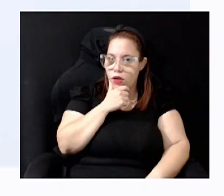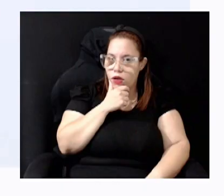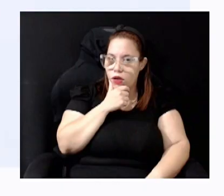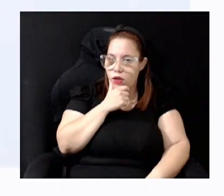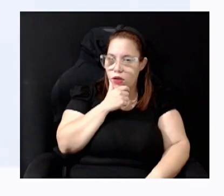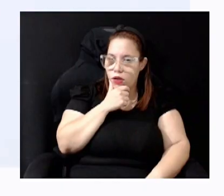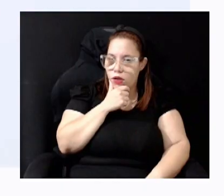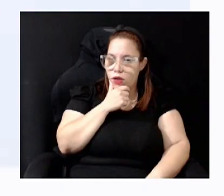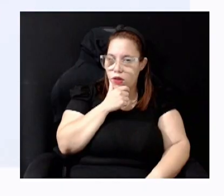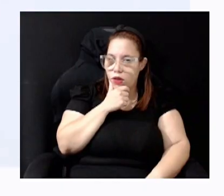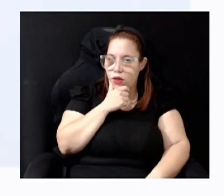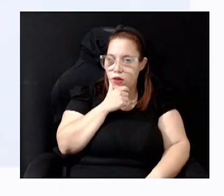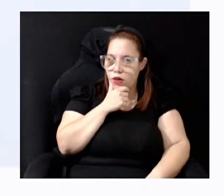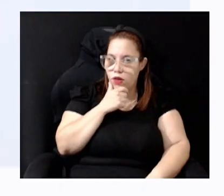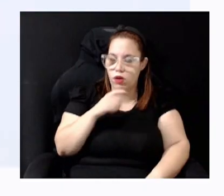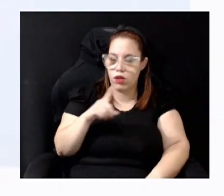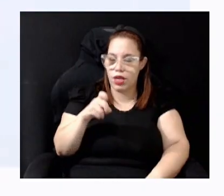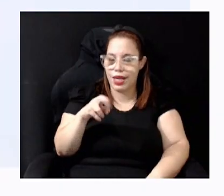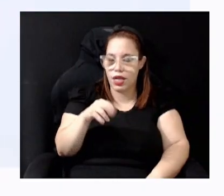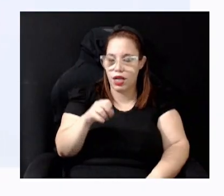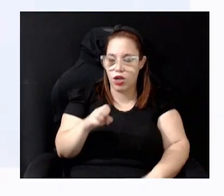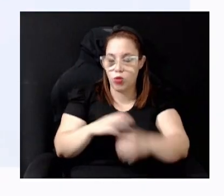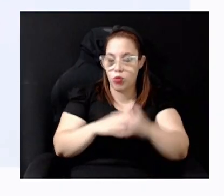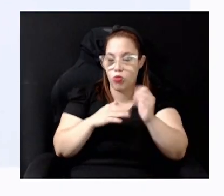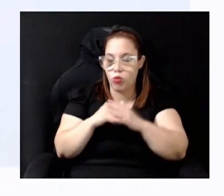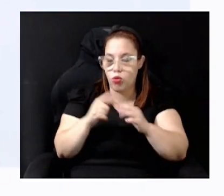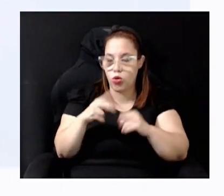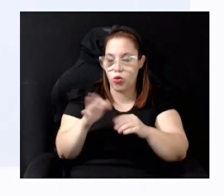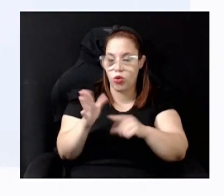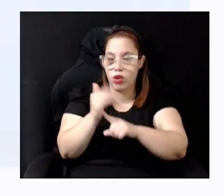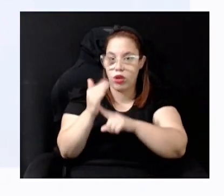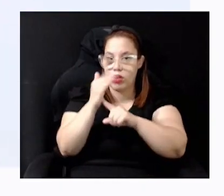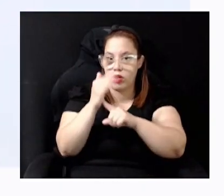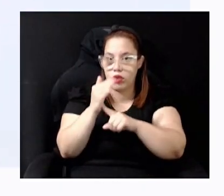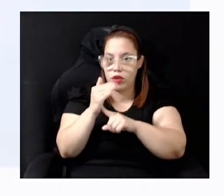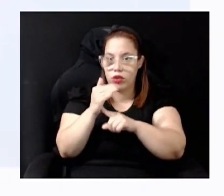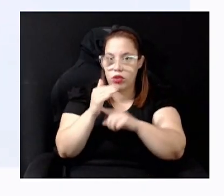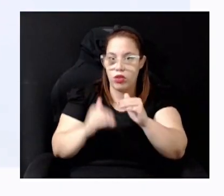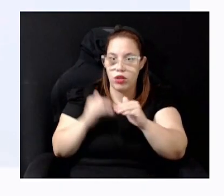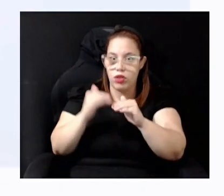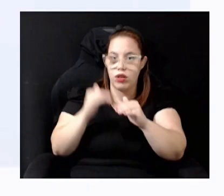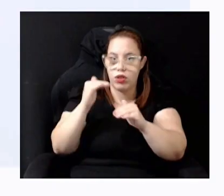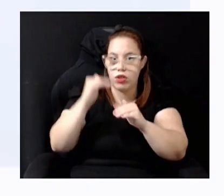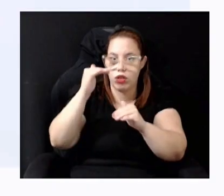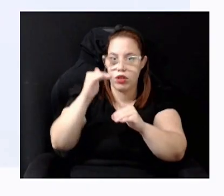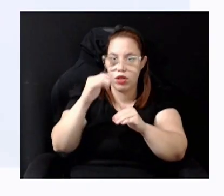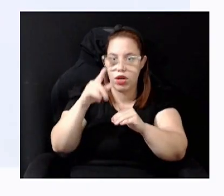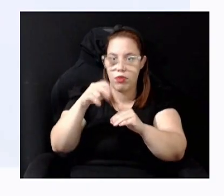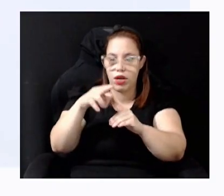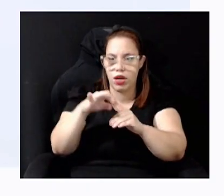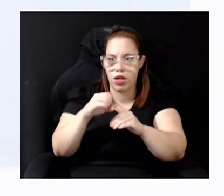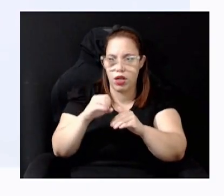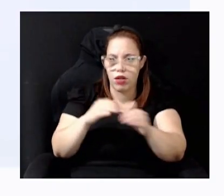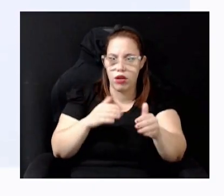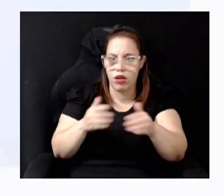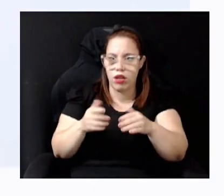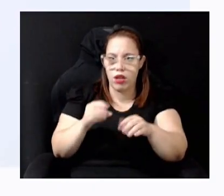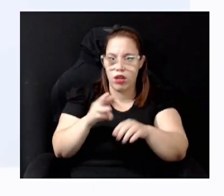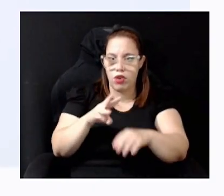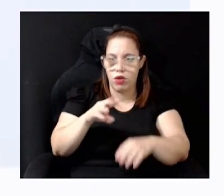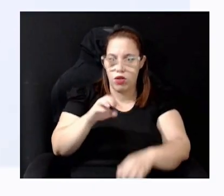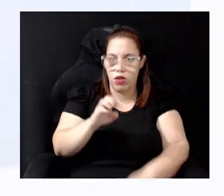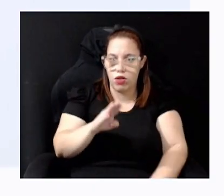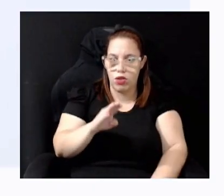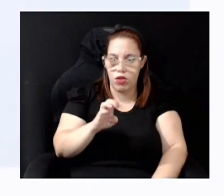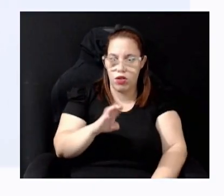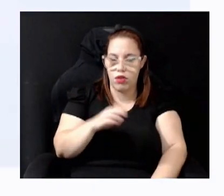design de produtos, tecnologia, né, e o desenvolvimento de aplicações, desenvolvimento web, pesquisa com